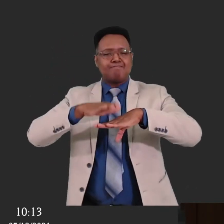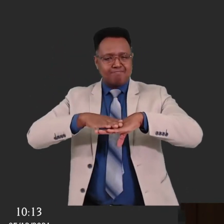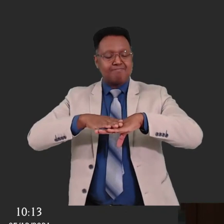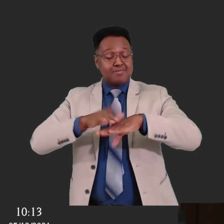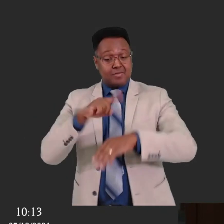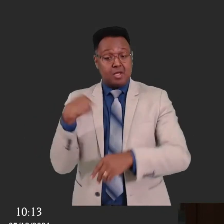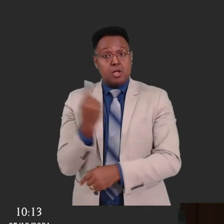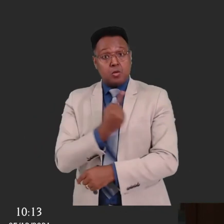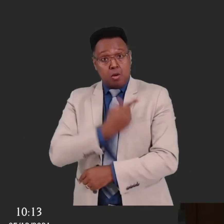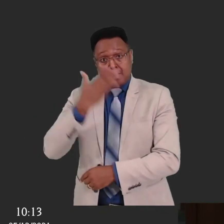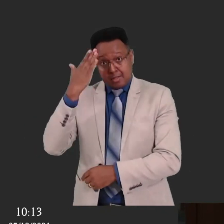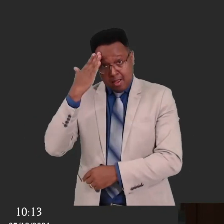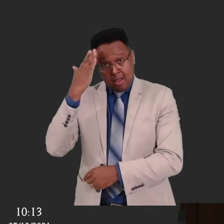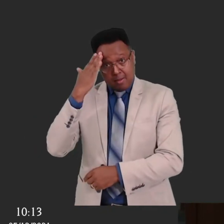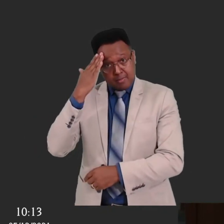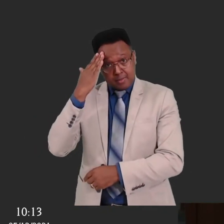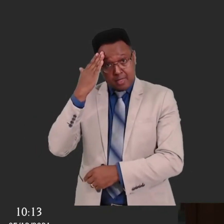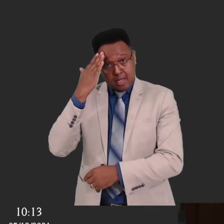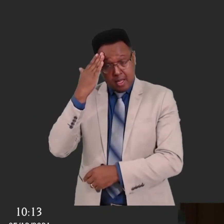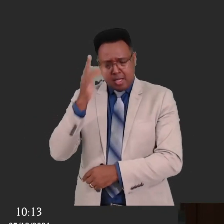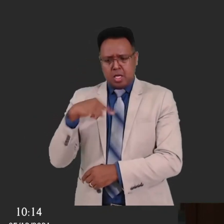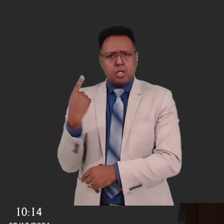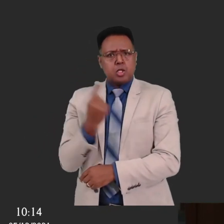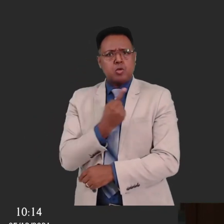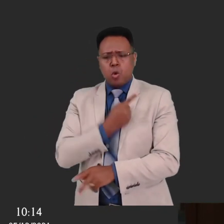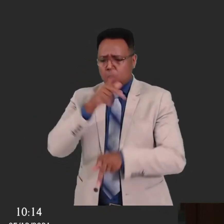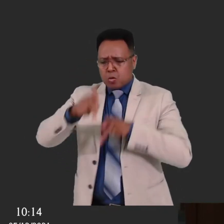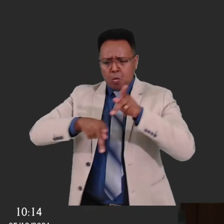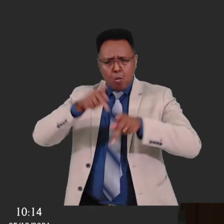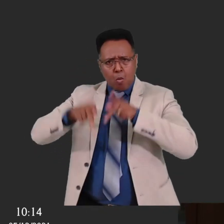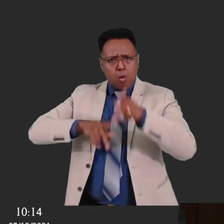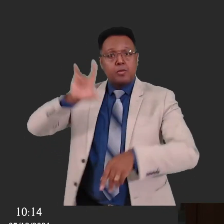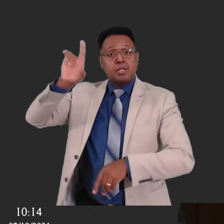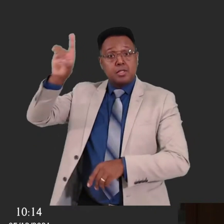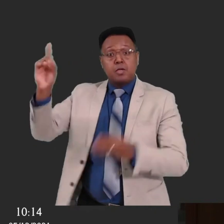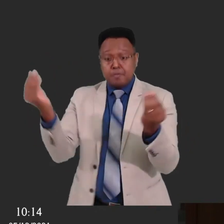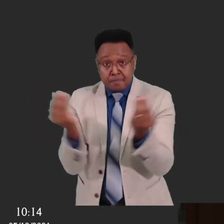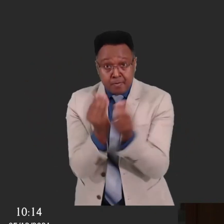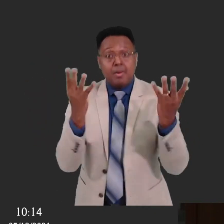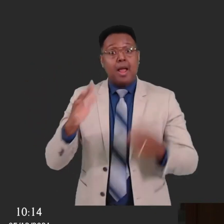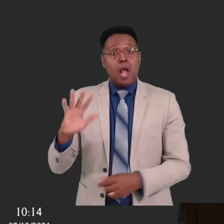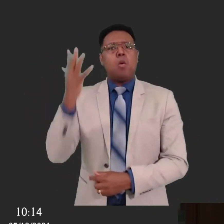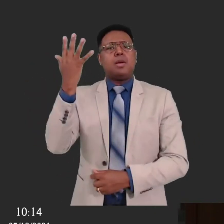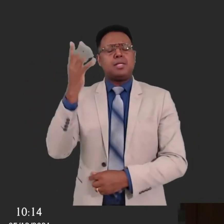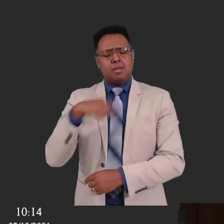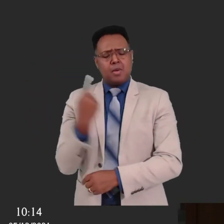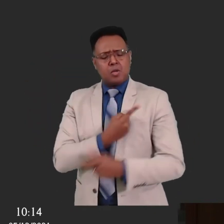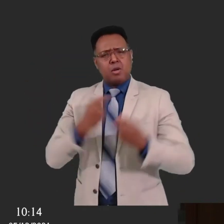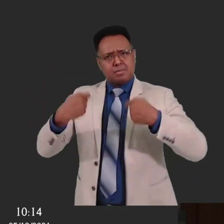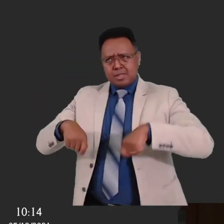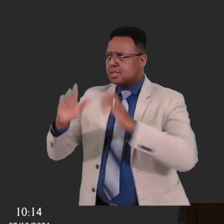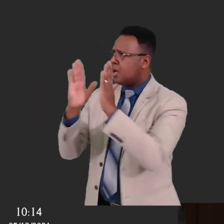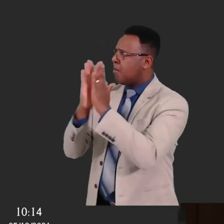do povo de Deus há muita maravilha, muito milagre, mas nós precisamos continuar clamando para que o Senhor